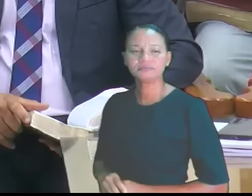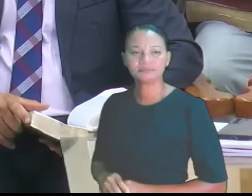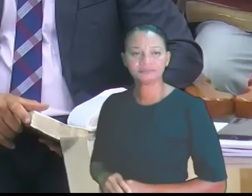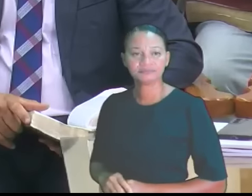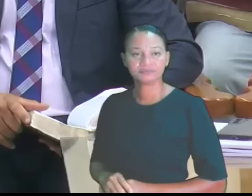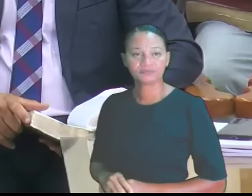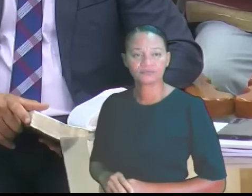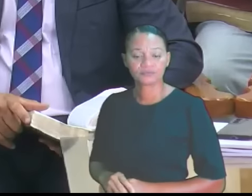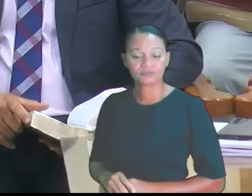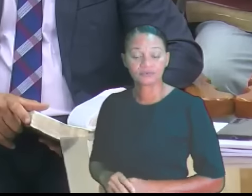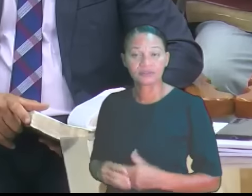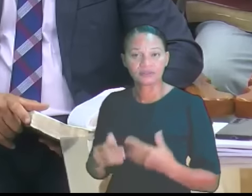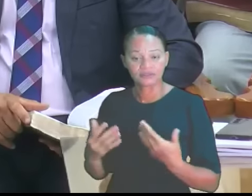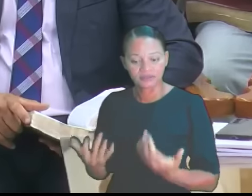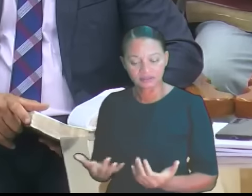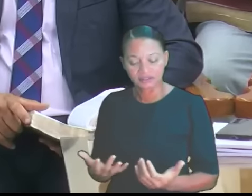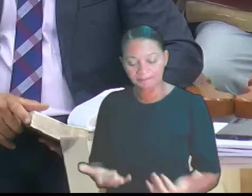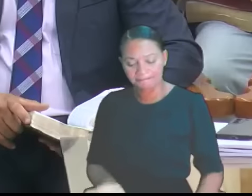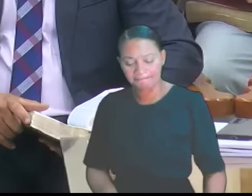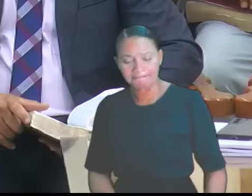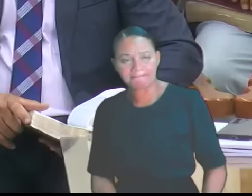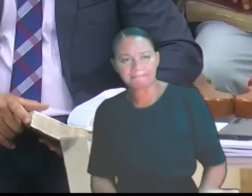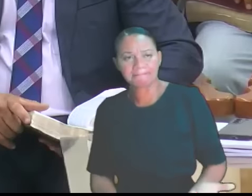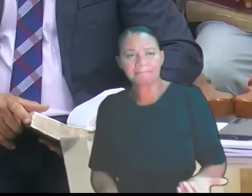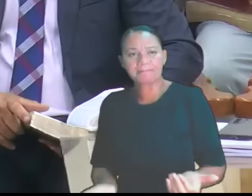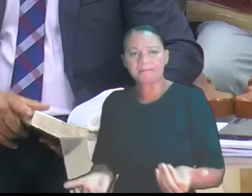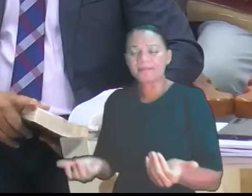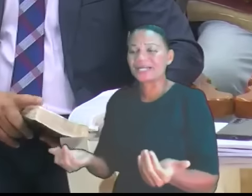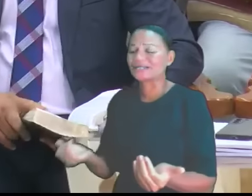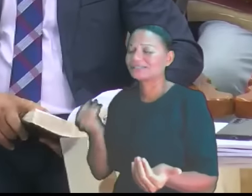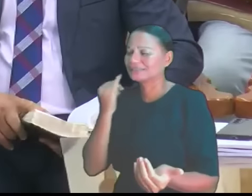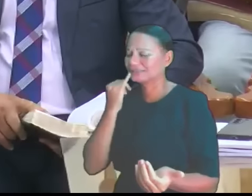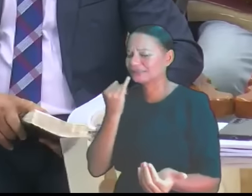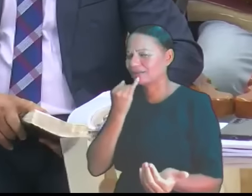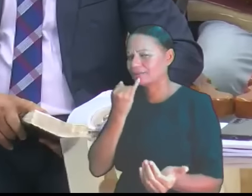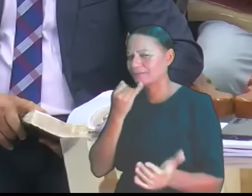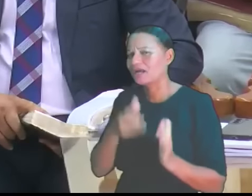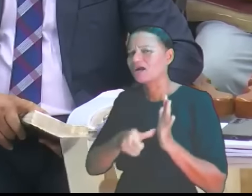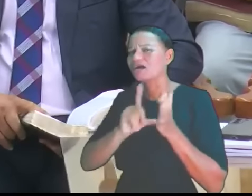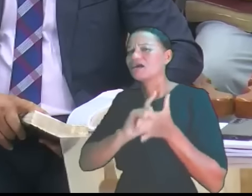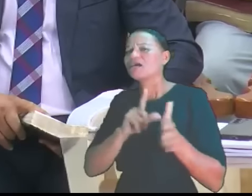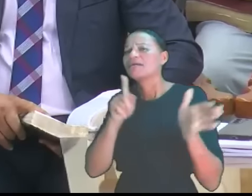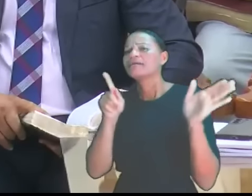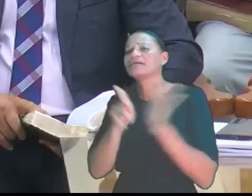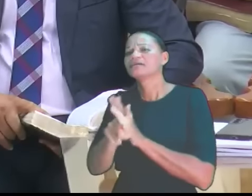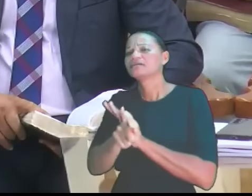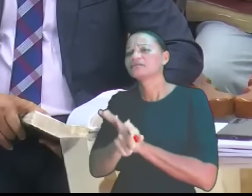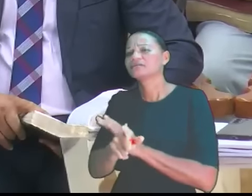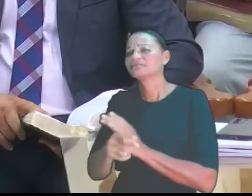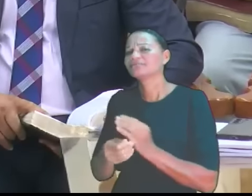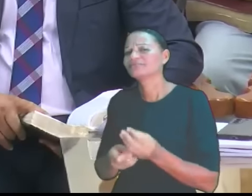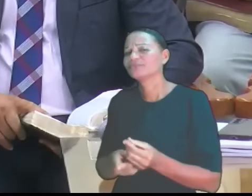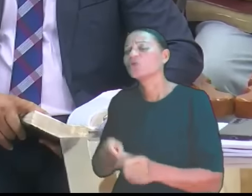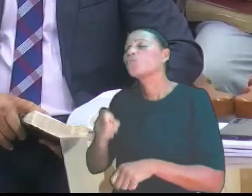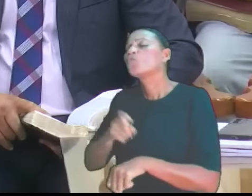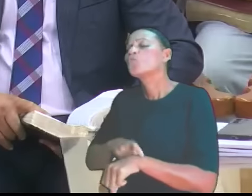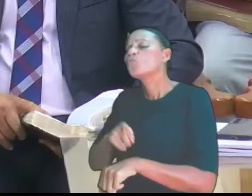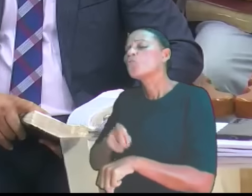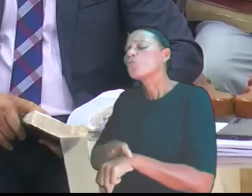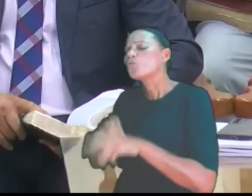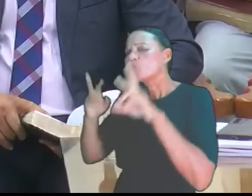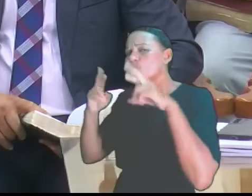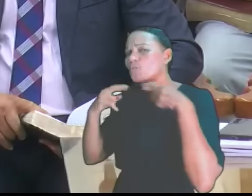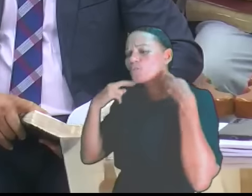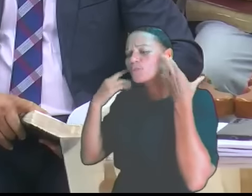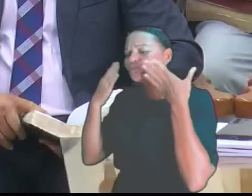Ele pega Isaac. A pergunta que eu faço é: que hora que aquele cordeiro chegou